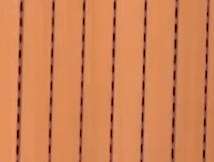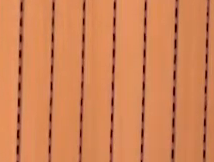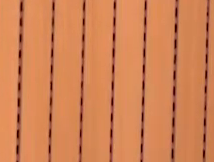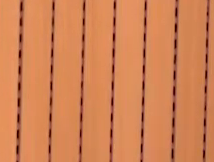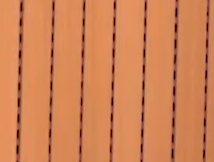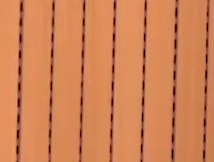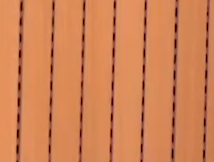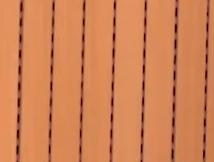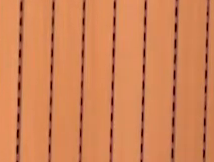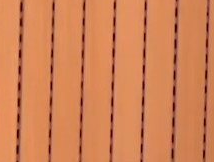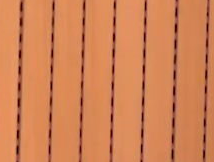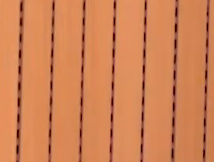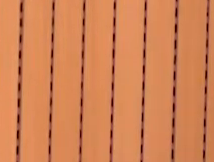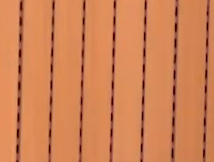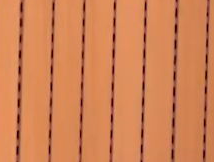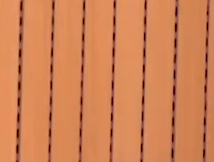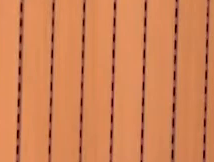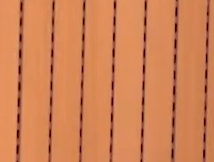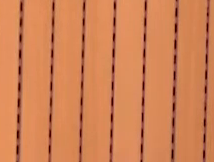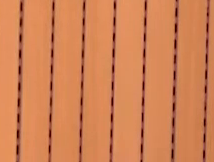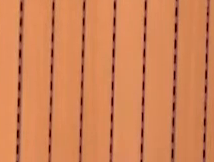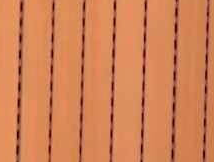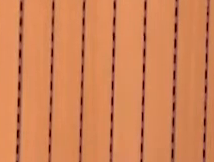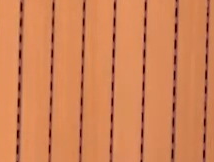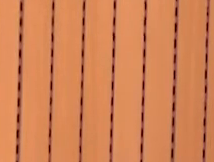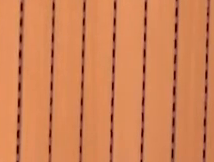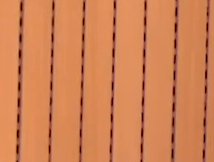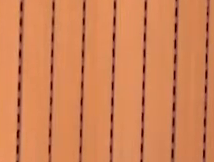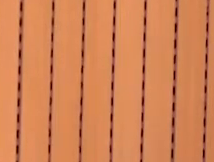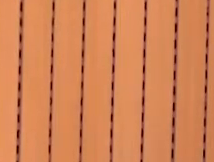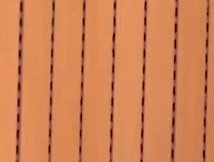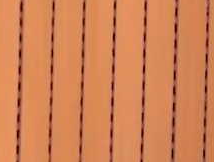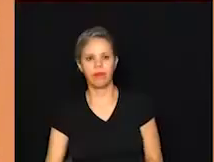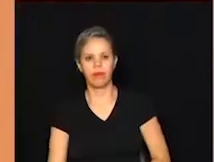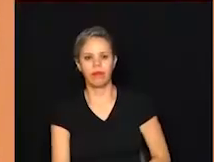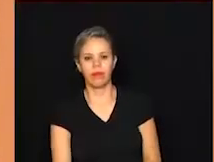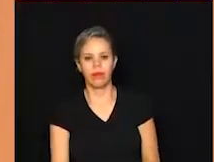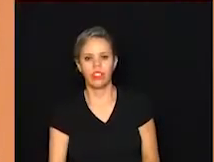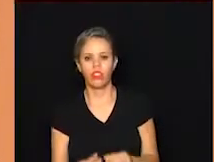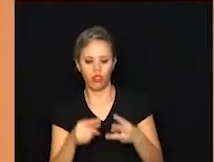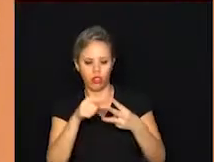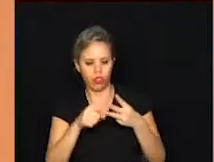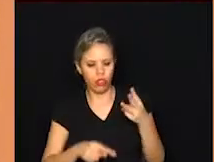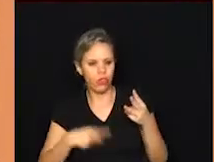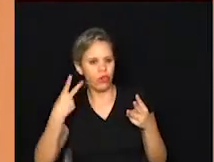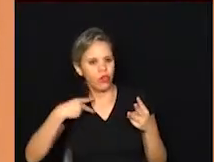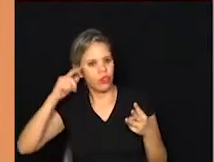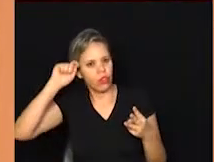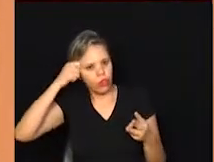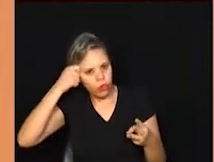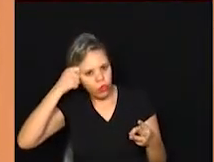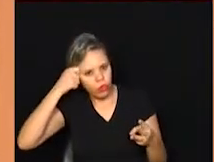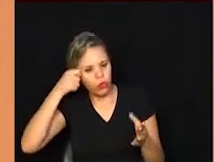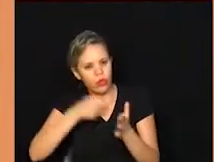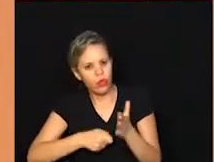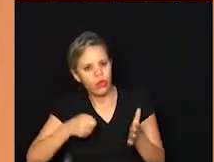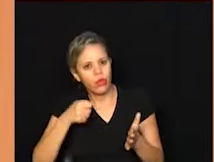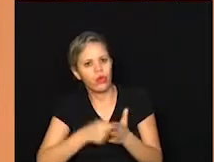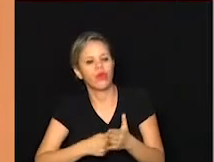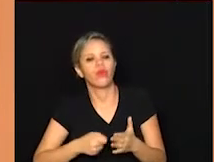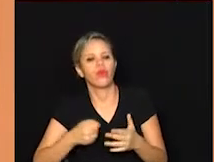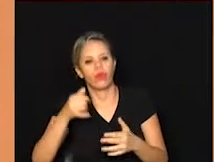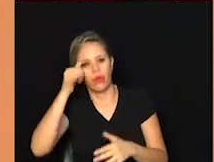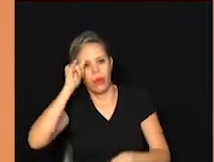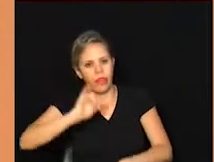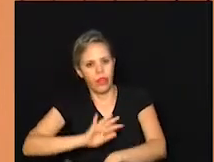né? Então, por isso que a gente está fazendo esse trabalho enquanto bancada, nós 3 que somos vereadores negros, que estamos na pauta racial